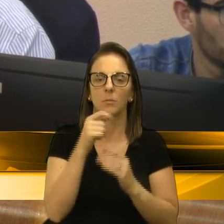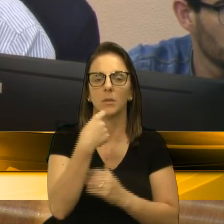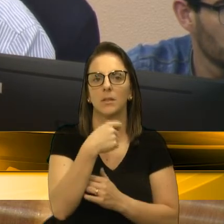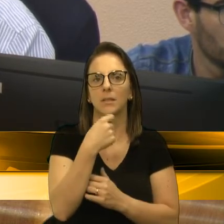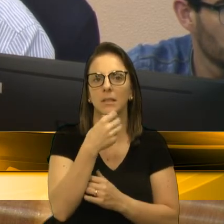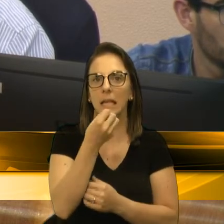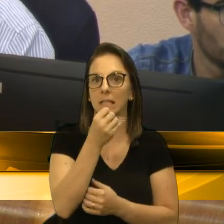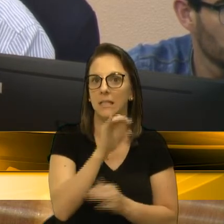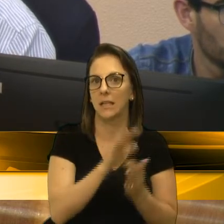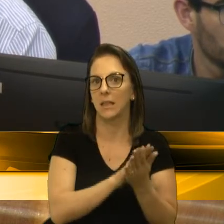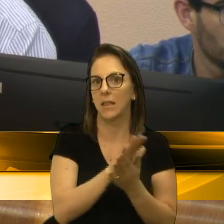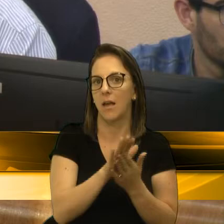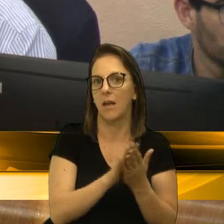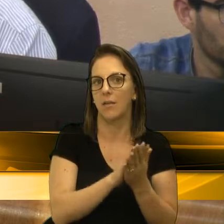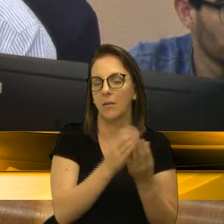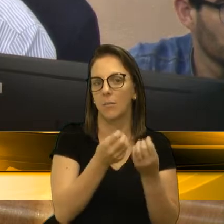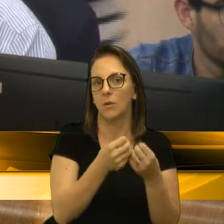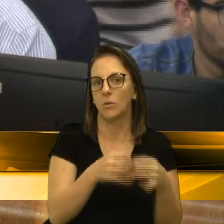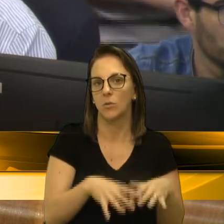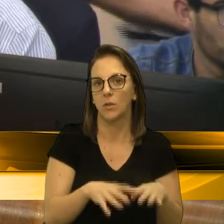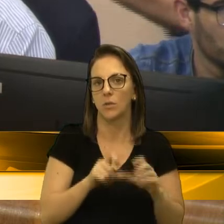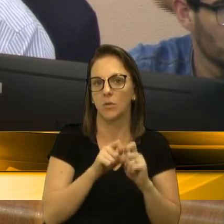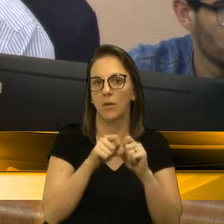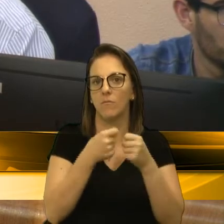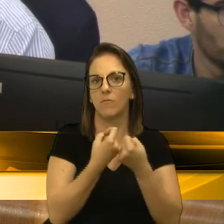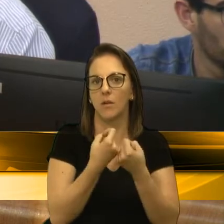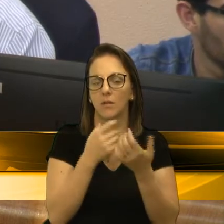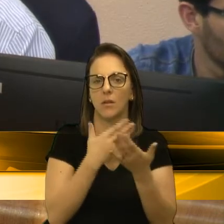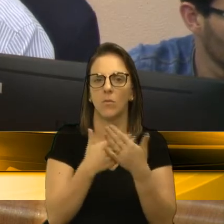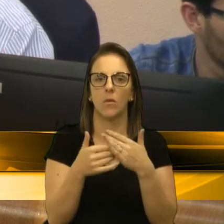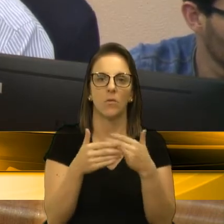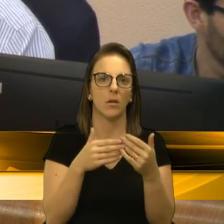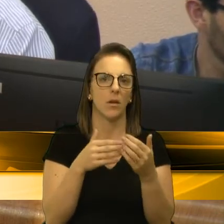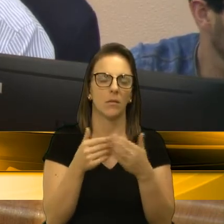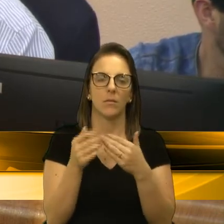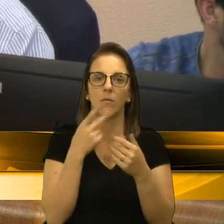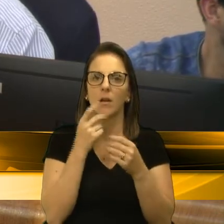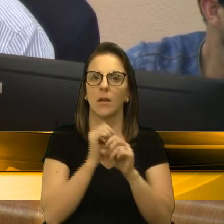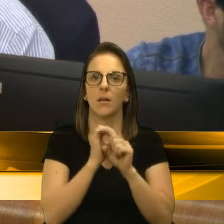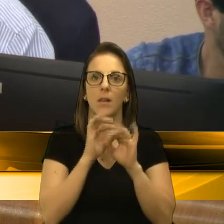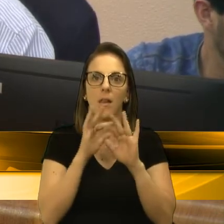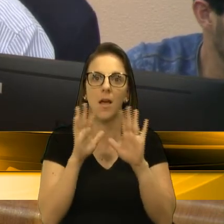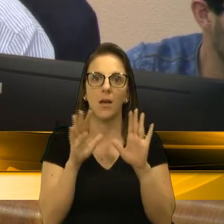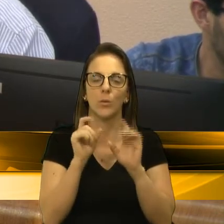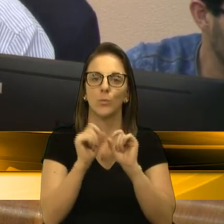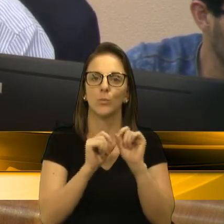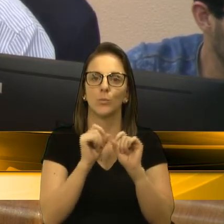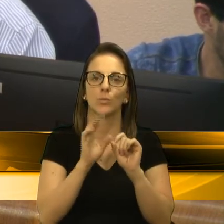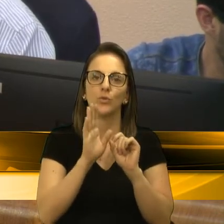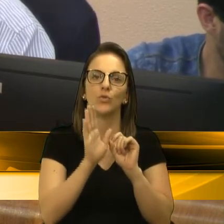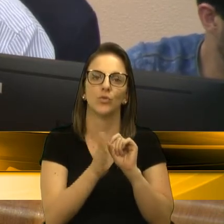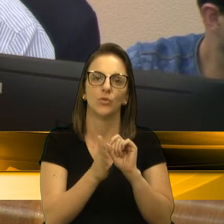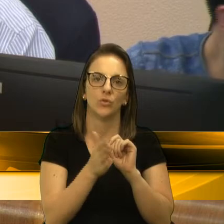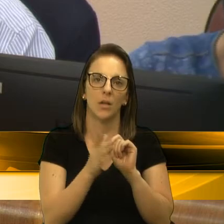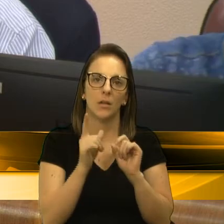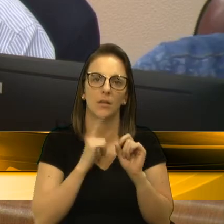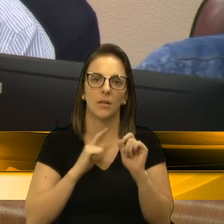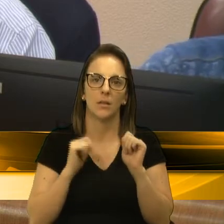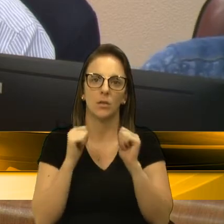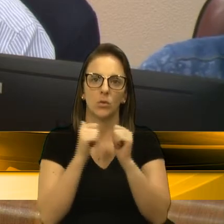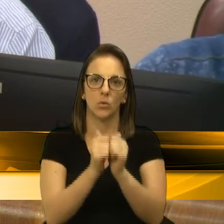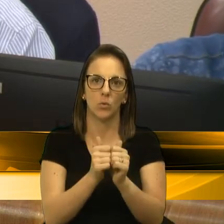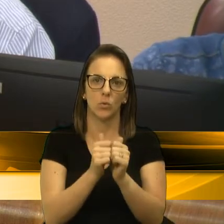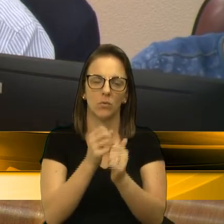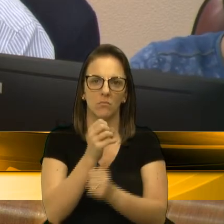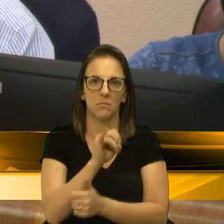prejuízo à defesa de qualquer parte. Foi uma maneira de esclarecer o que já era implícito. Não importa a posição da parte no feito. Seja ela autor ou